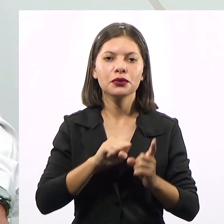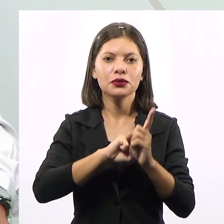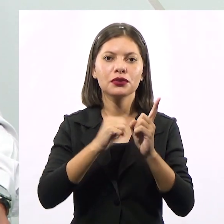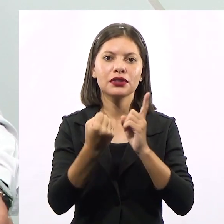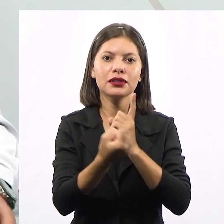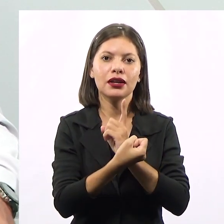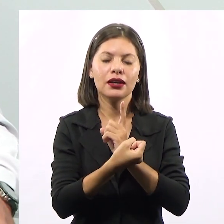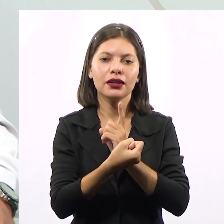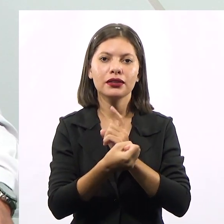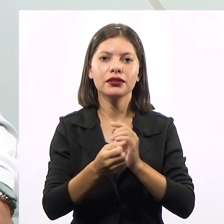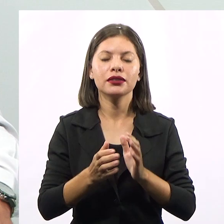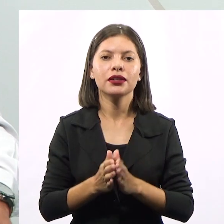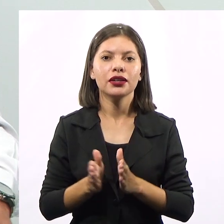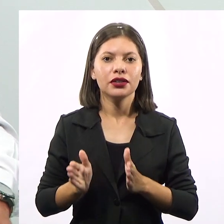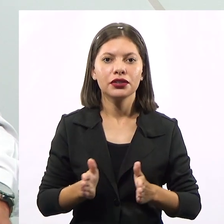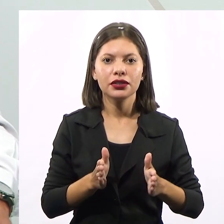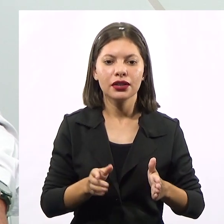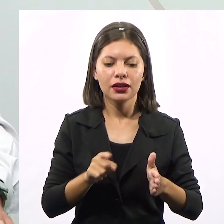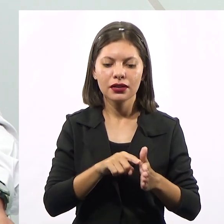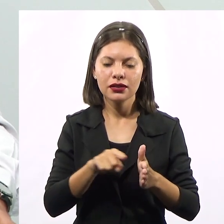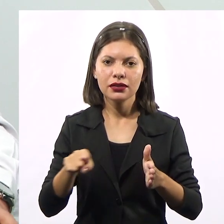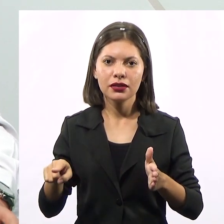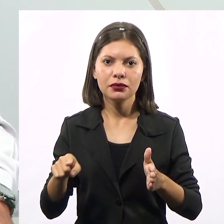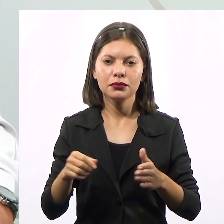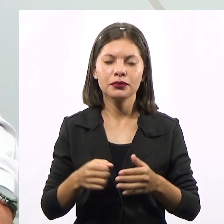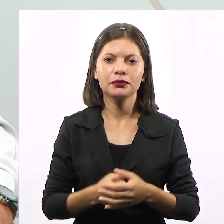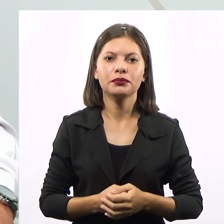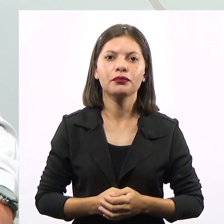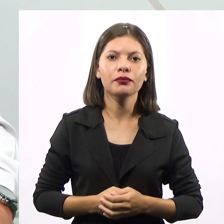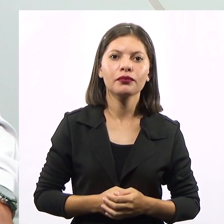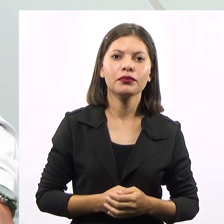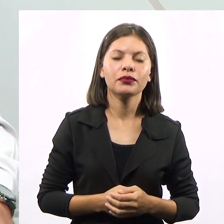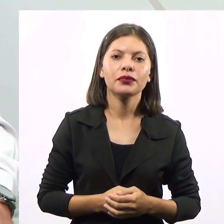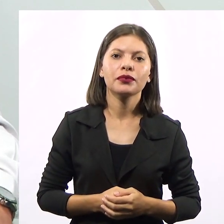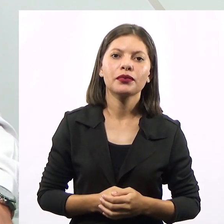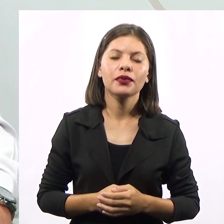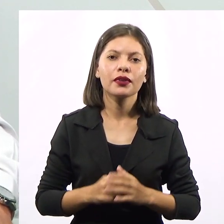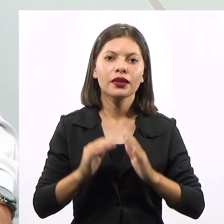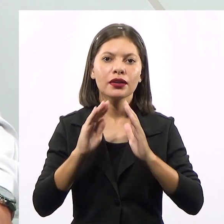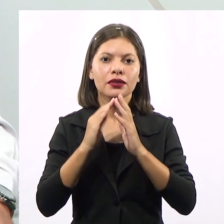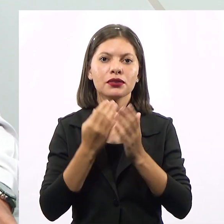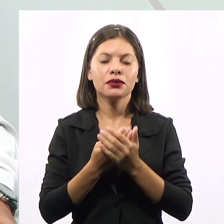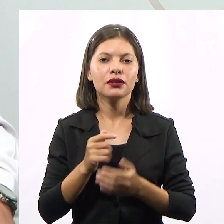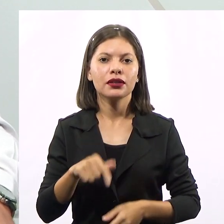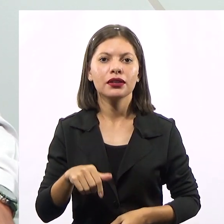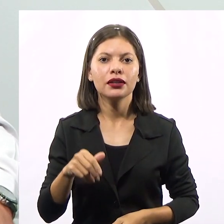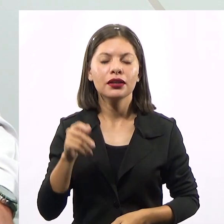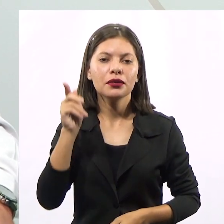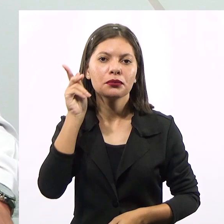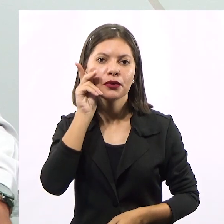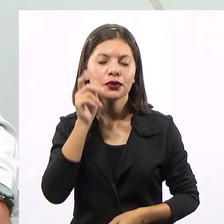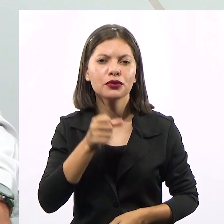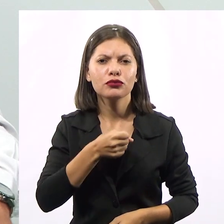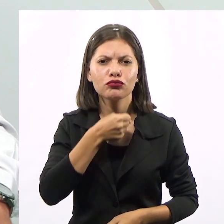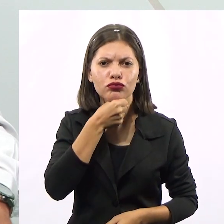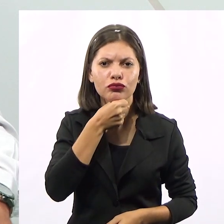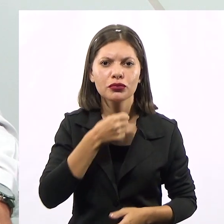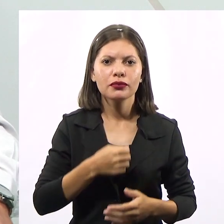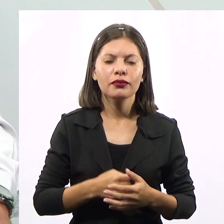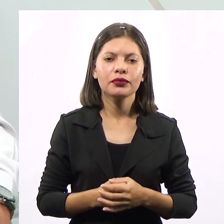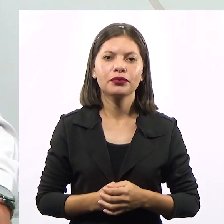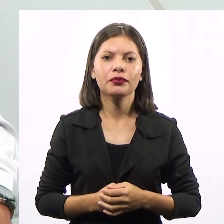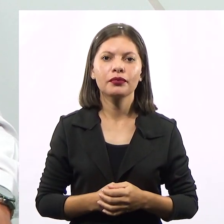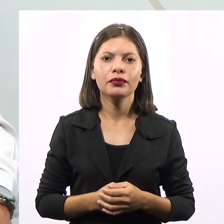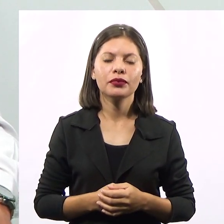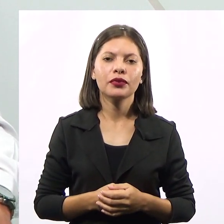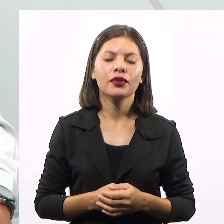época. Então, para a gente pensar uma escola como a Escola Carmela Dutra, em Porto Velho, que tem 70 anos, pensar como